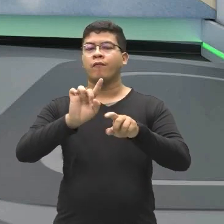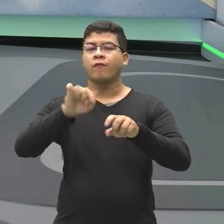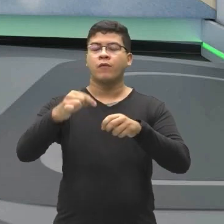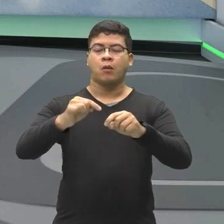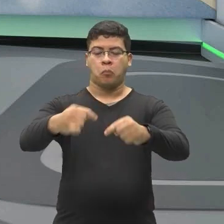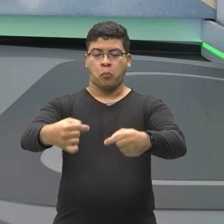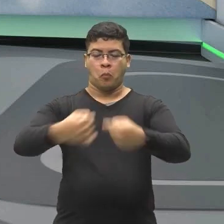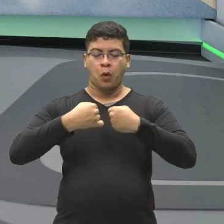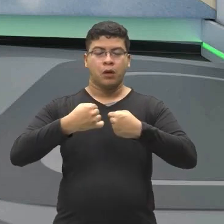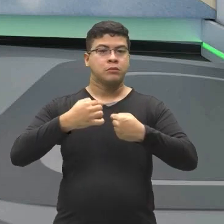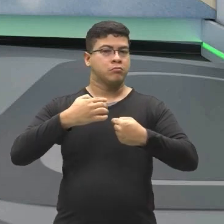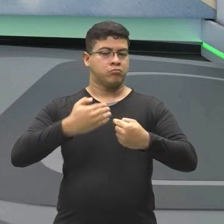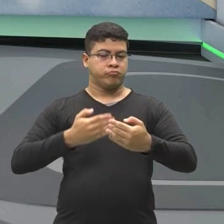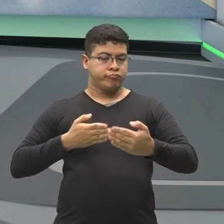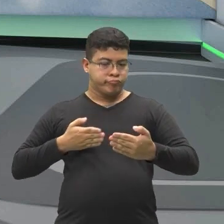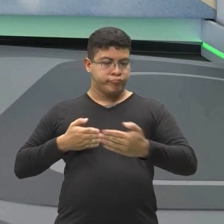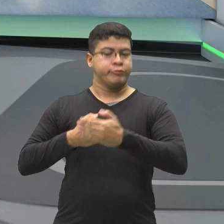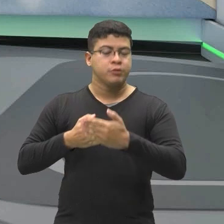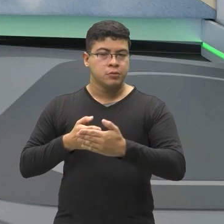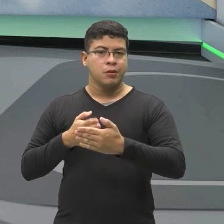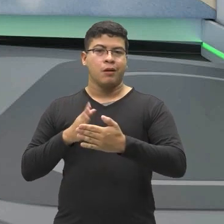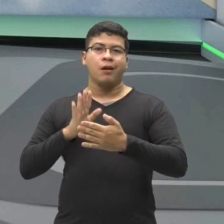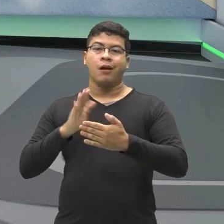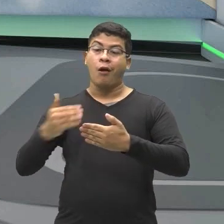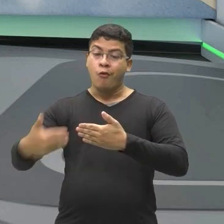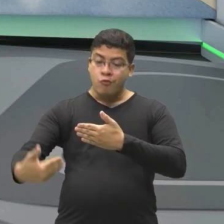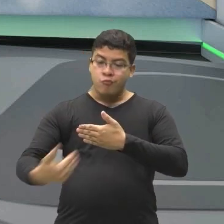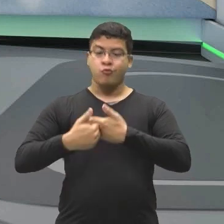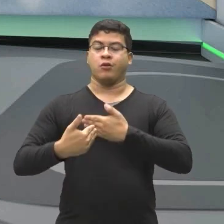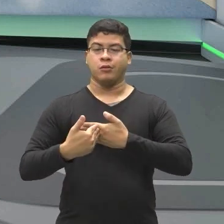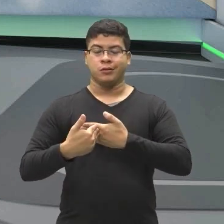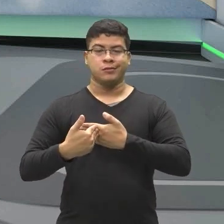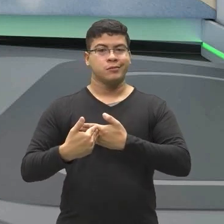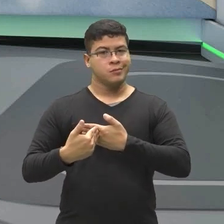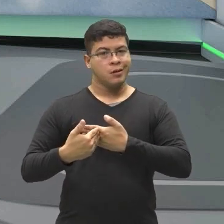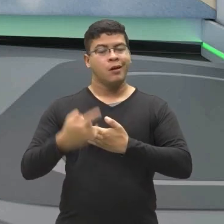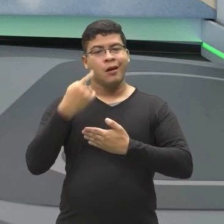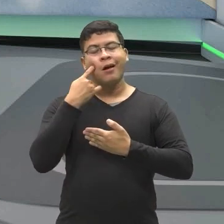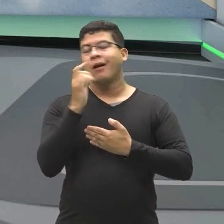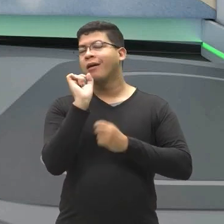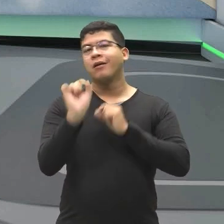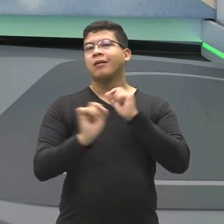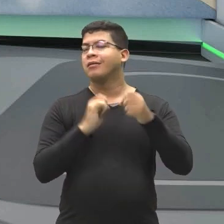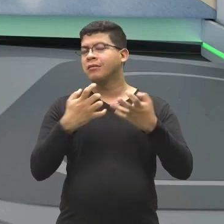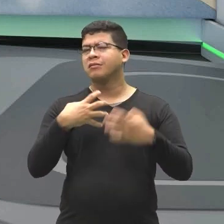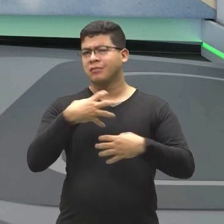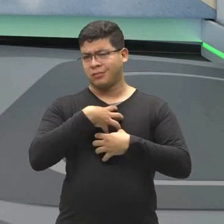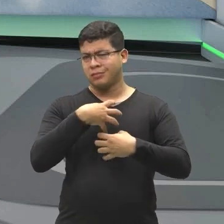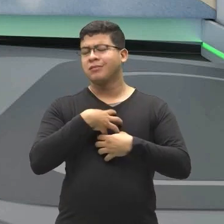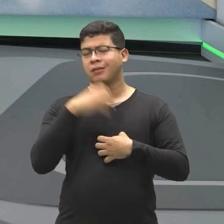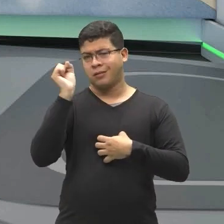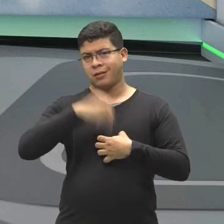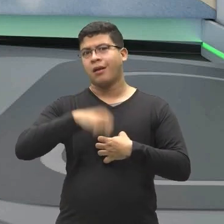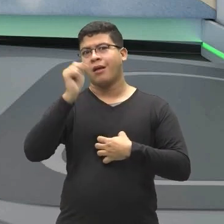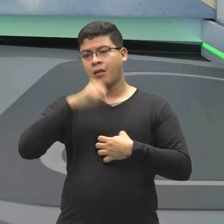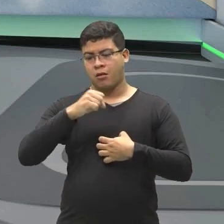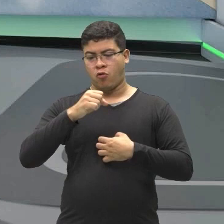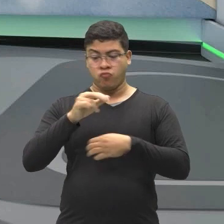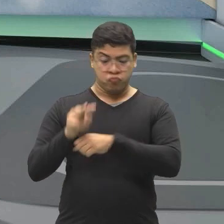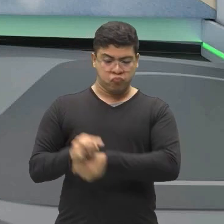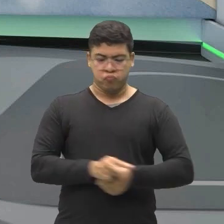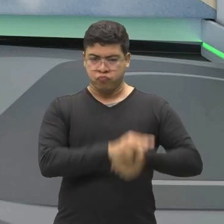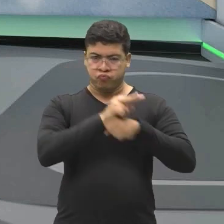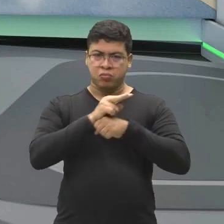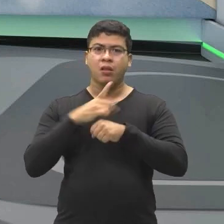infecciosos, né? Contra esses micro-organismos que são patogênicos, né? Então, o nosso corpo, ele é de defesa, né?